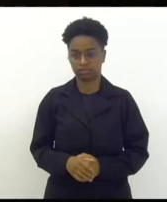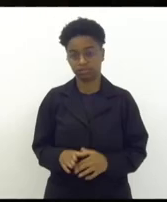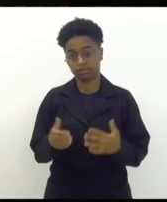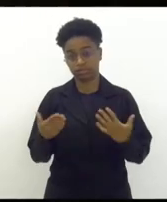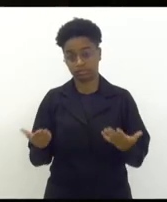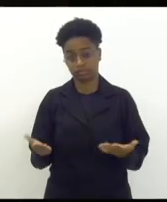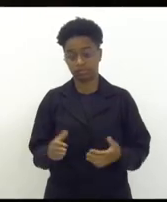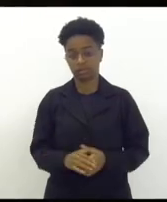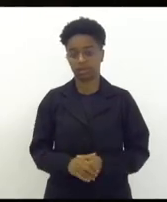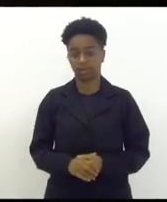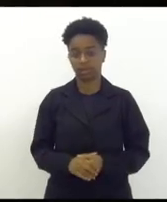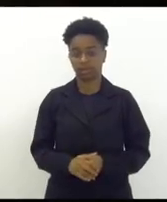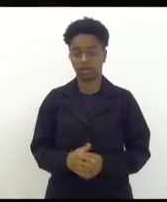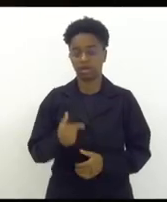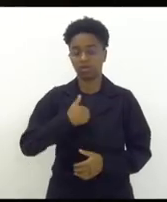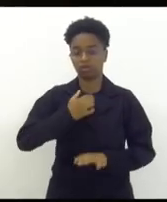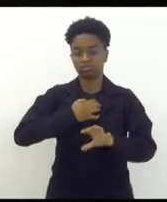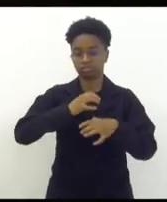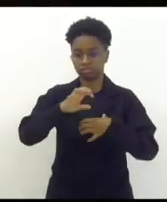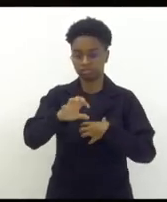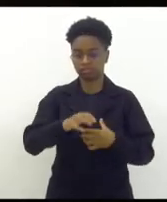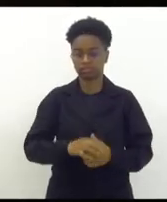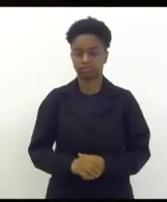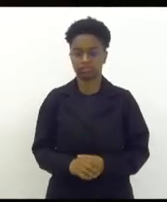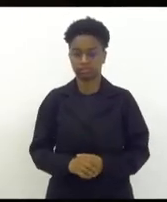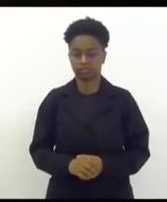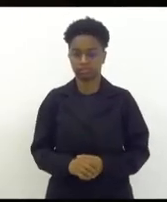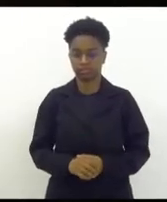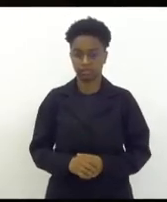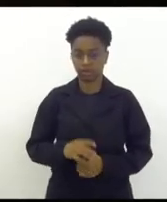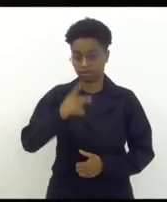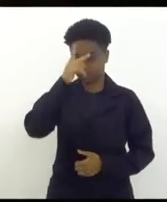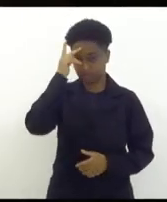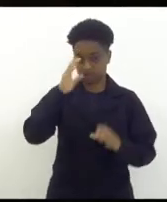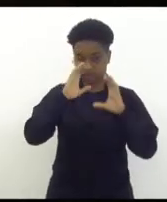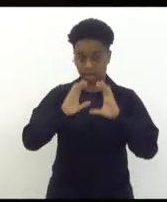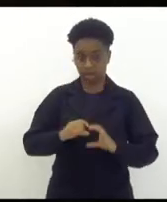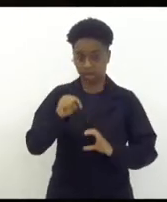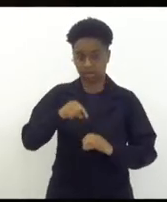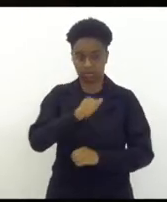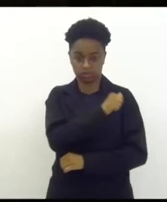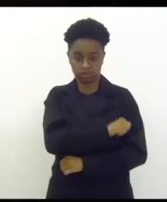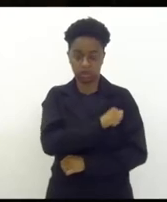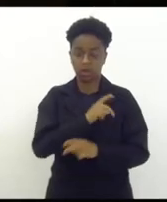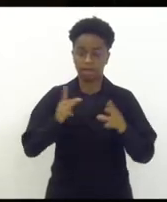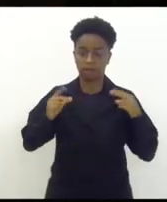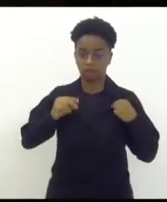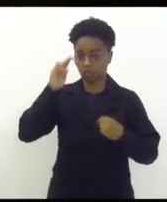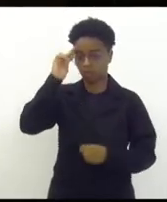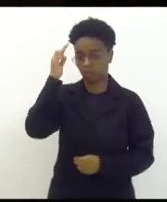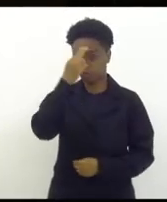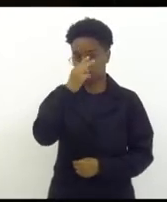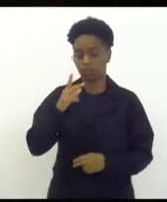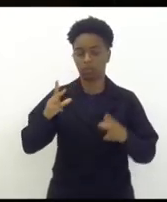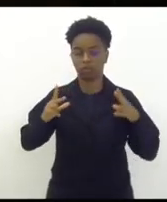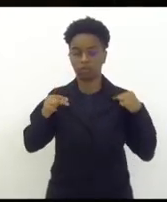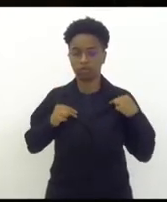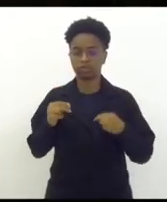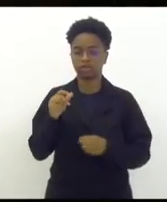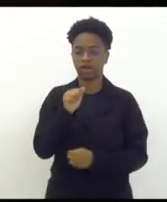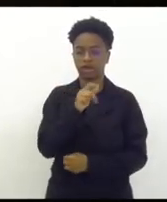fica aqui a minha solidariedade ao cidadão do Rio de Janeiro ao motorista de Uber ou motorista de aplicativo